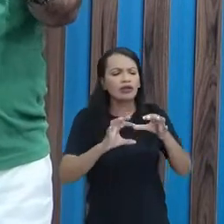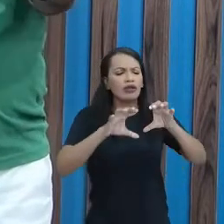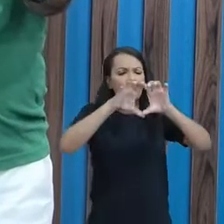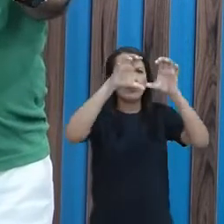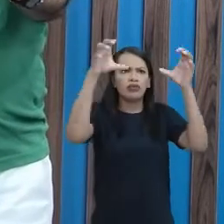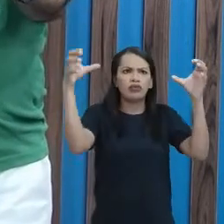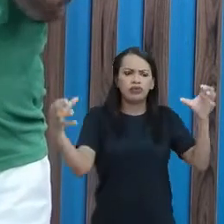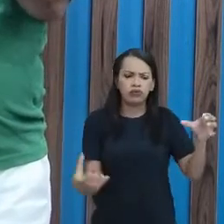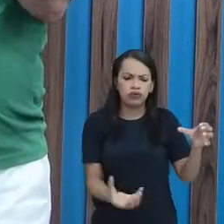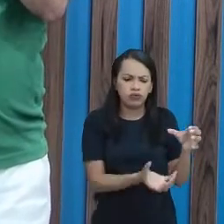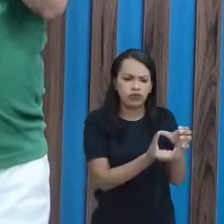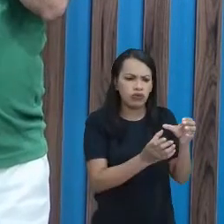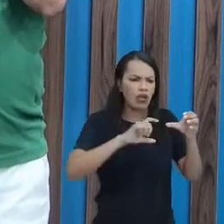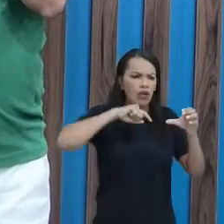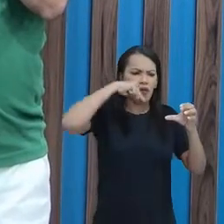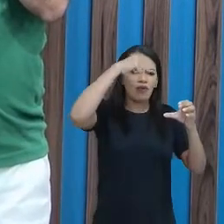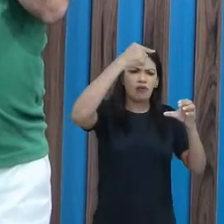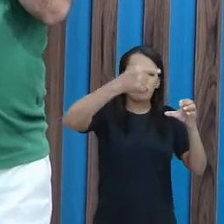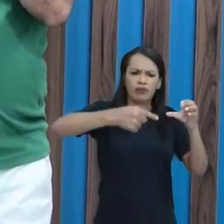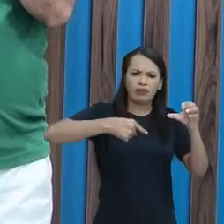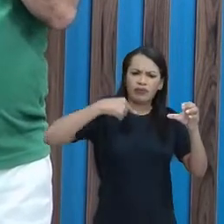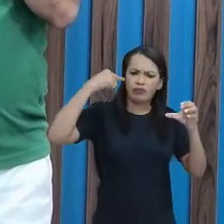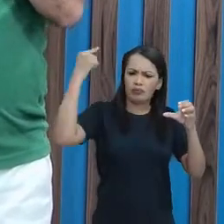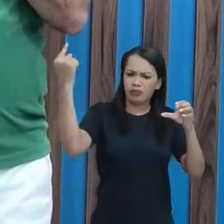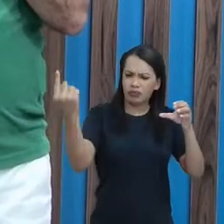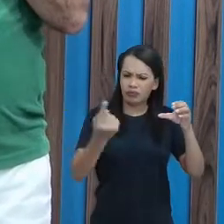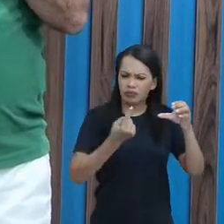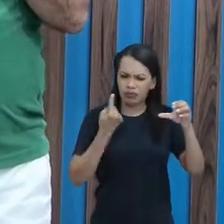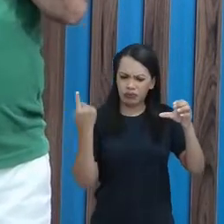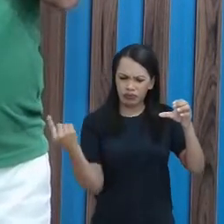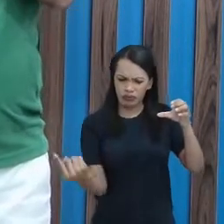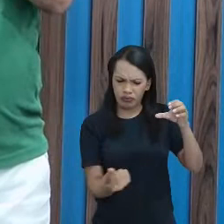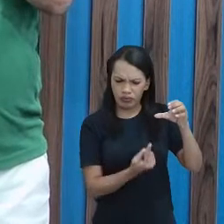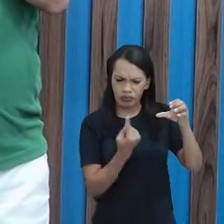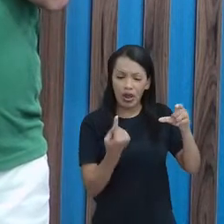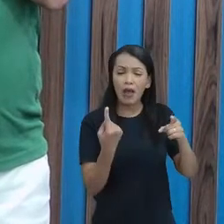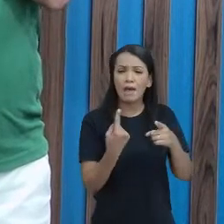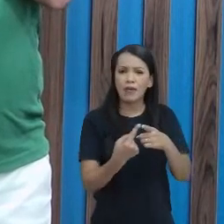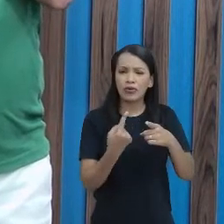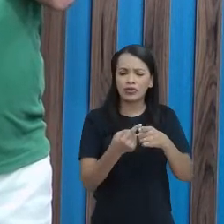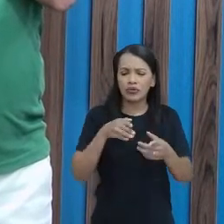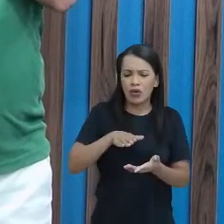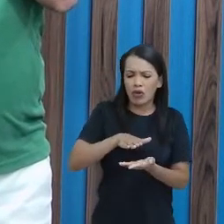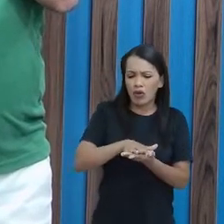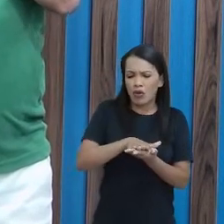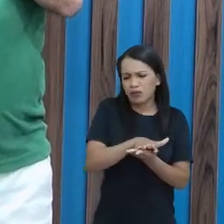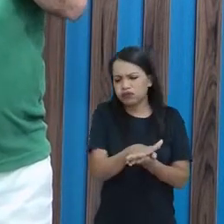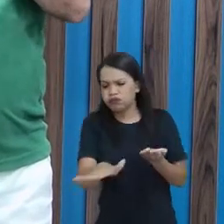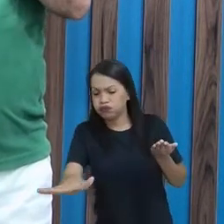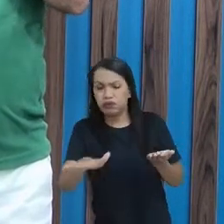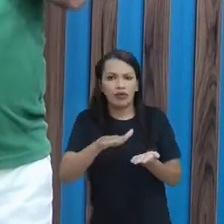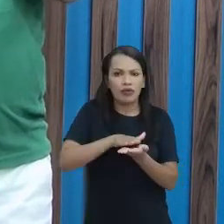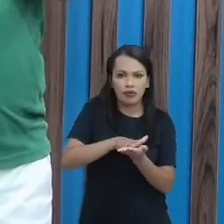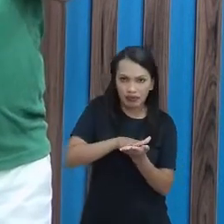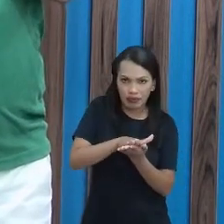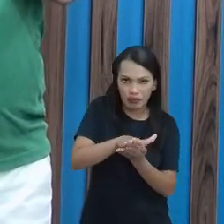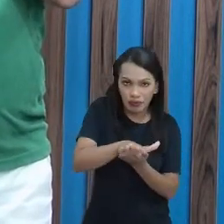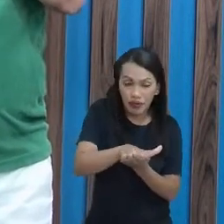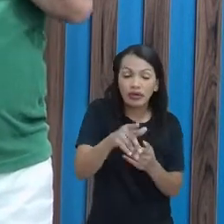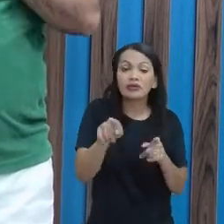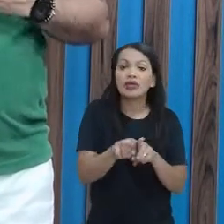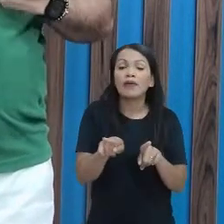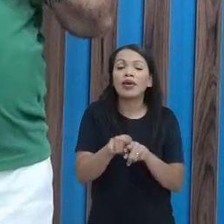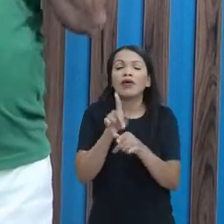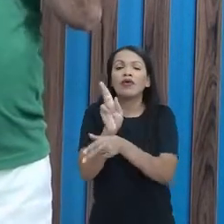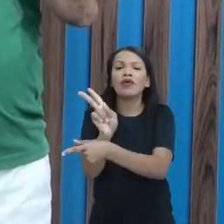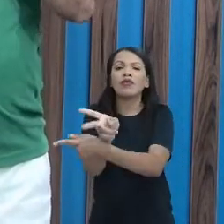né, do vento frio no rosto é uma coisa impressionante, né, que é como se ele sente como se a